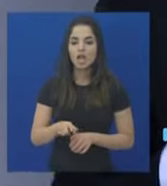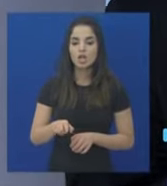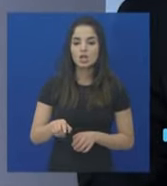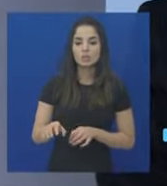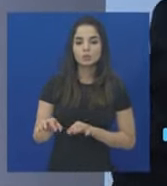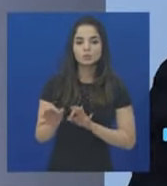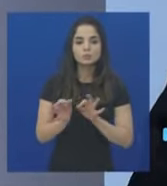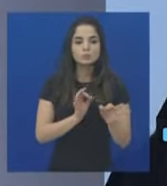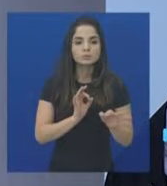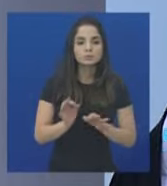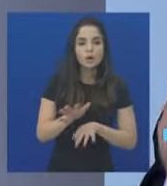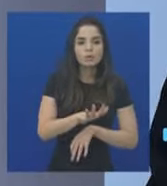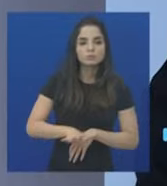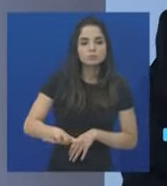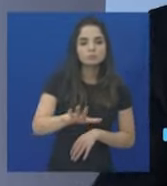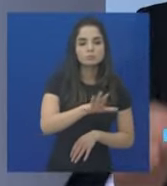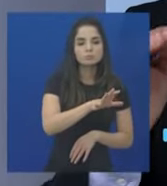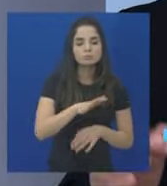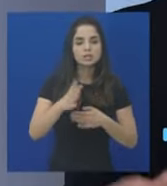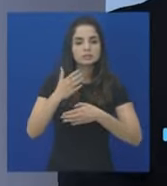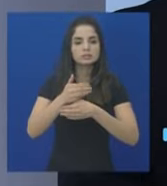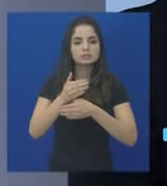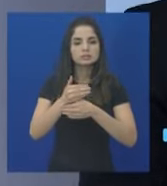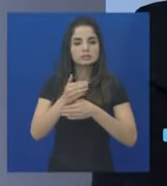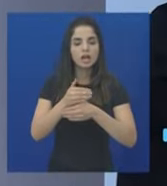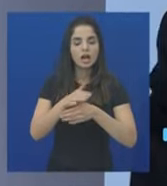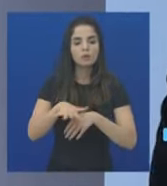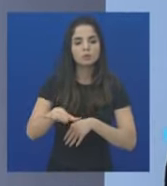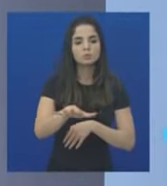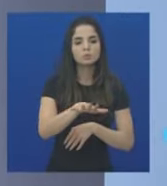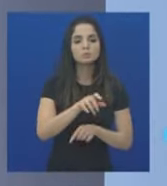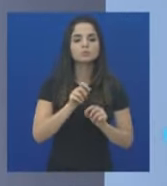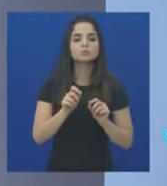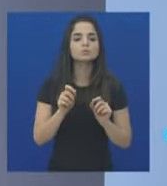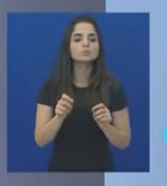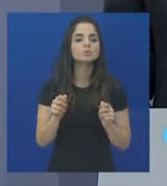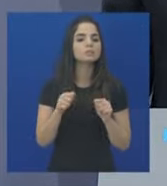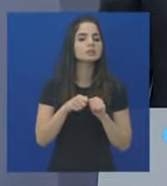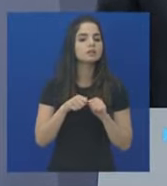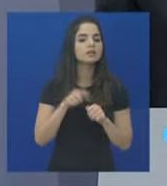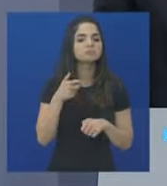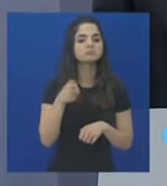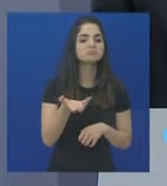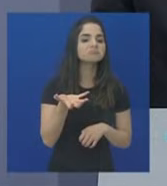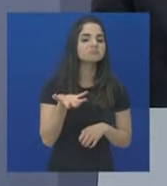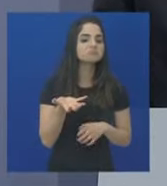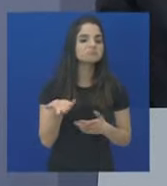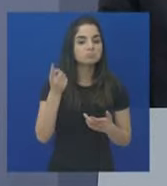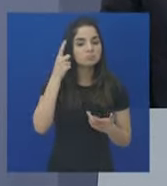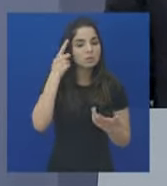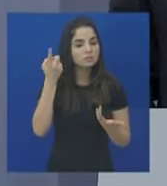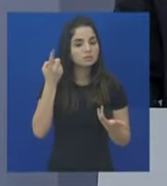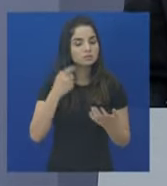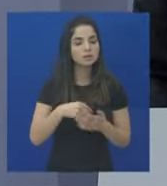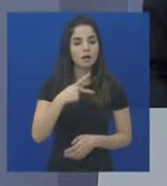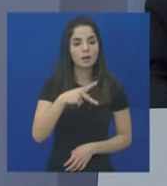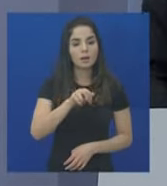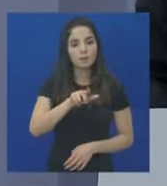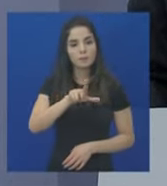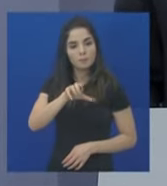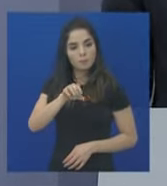Eu quero saber qual é o seu projeto para a mobilidade urbana da cidade de Cabo Frio. Candidato Paulo César, um